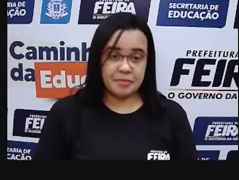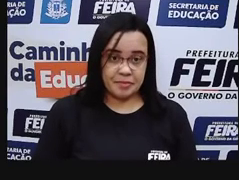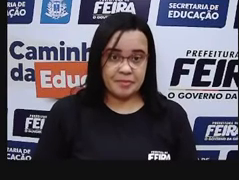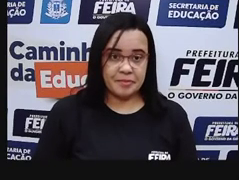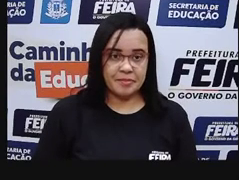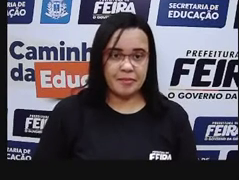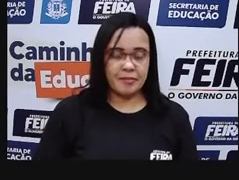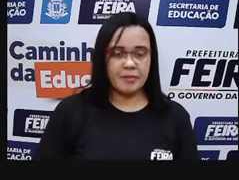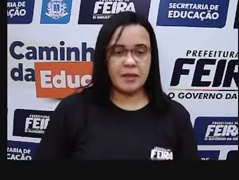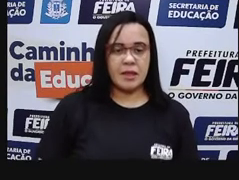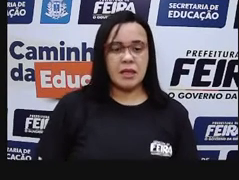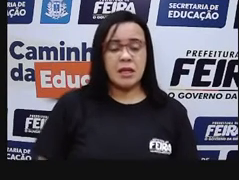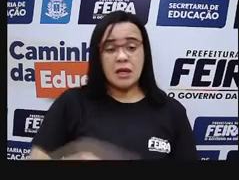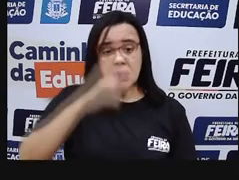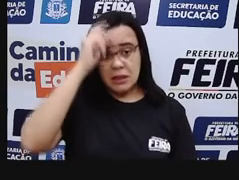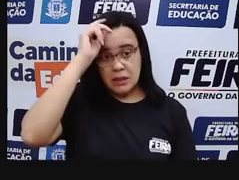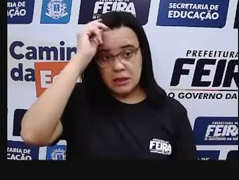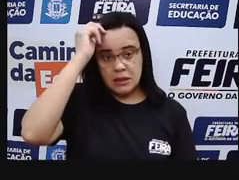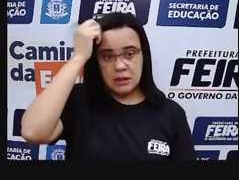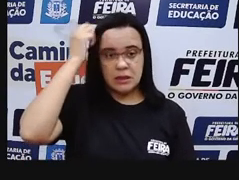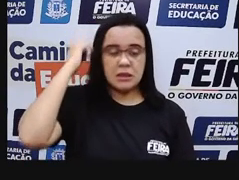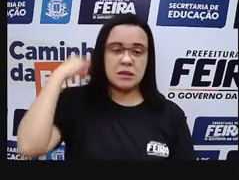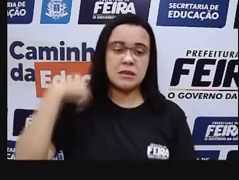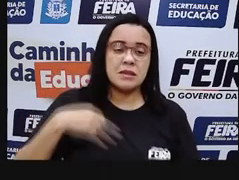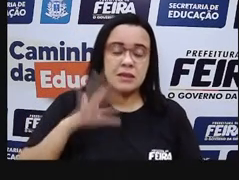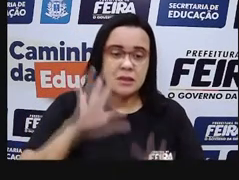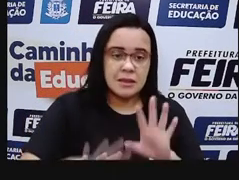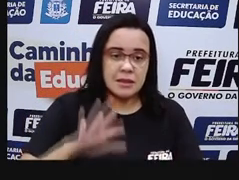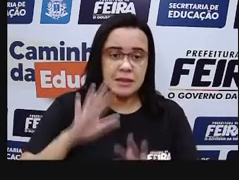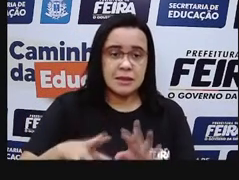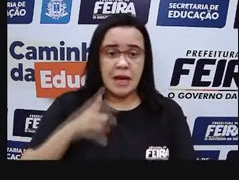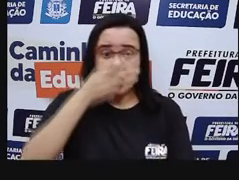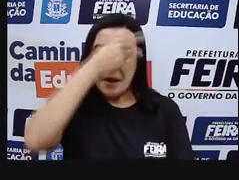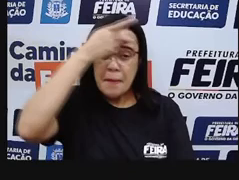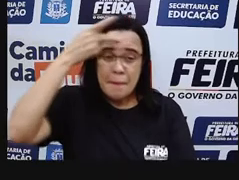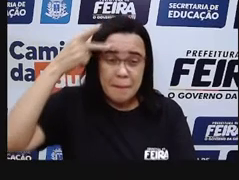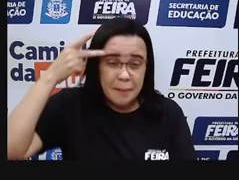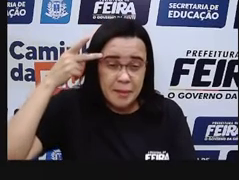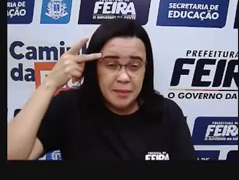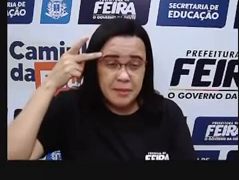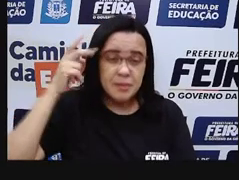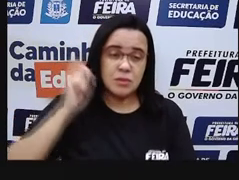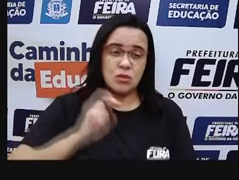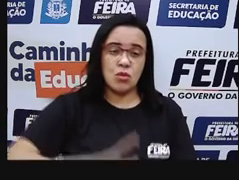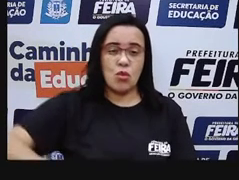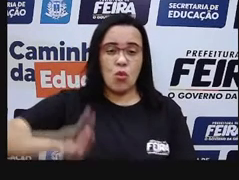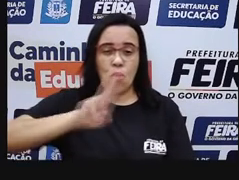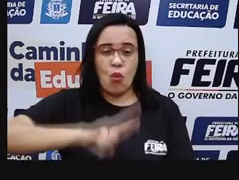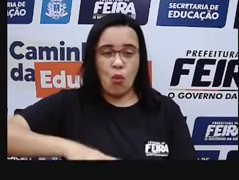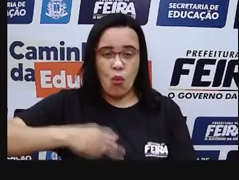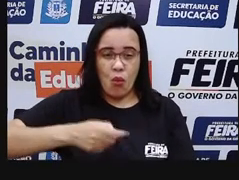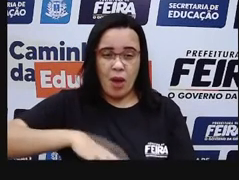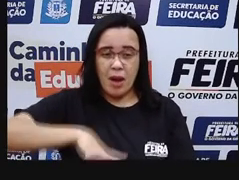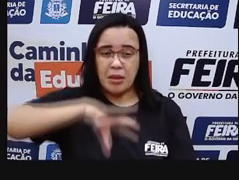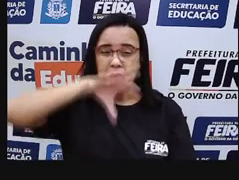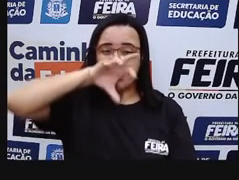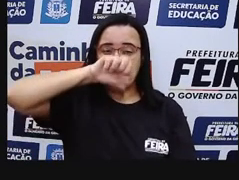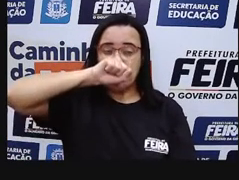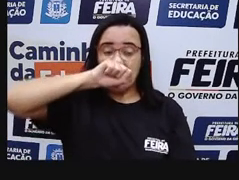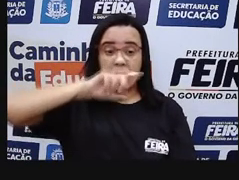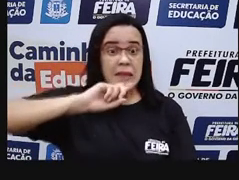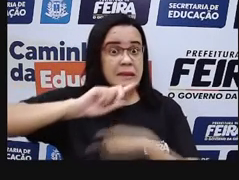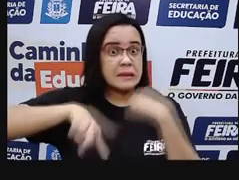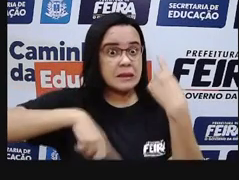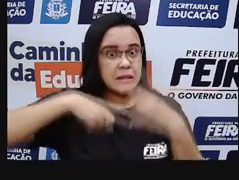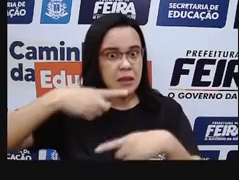né é elas ficavam resistentes a varíola ao vírus da